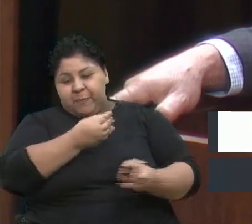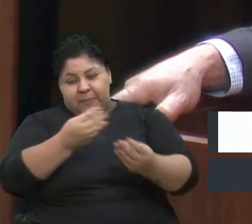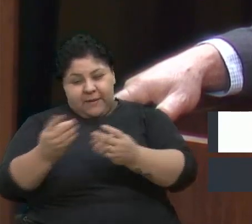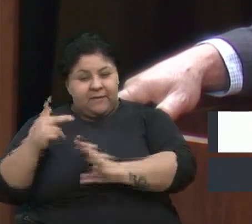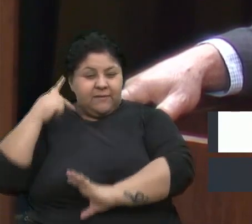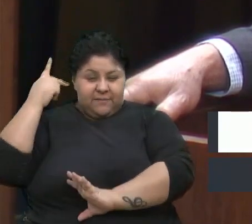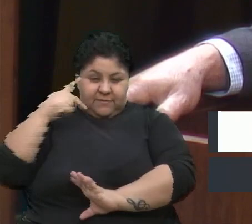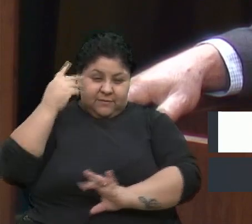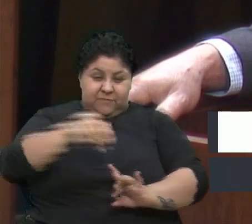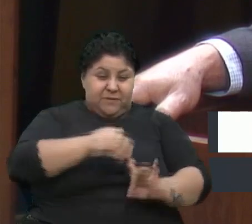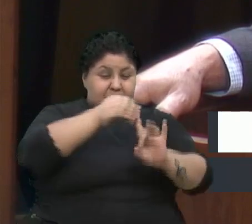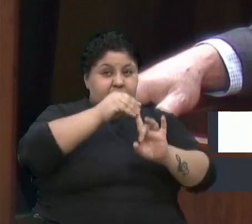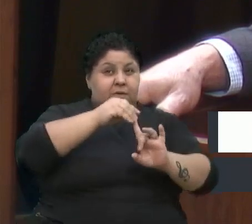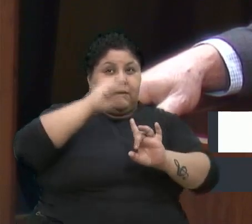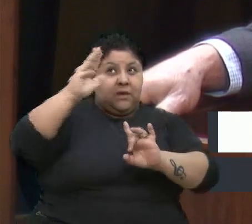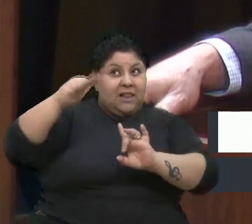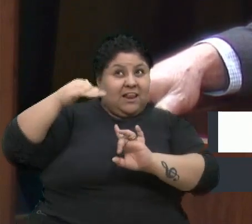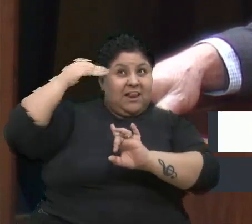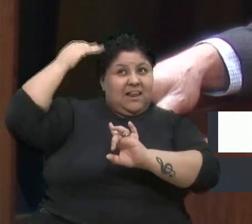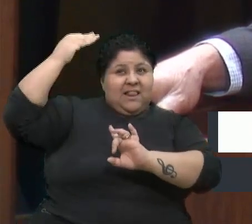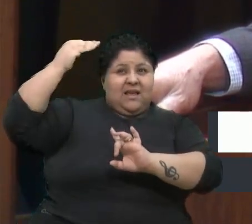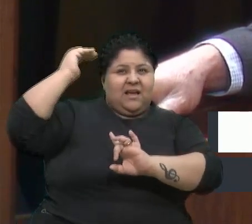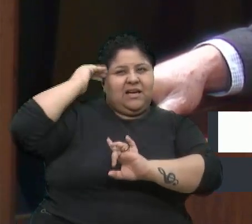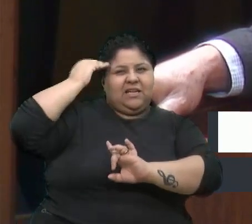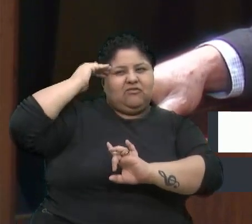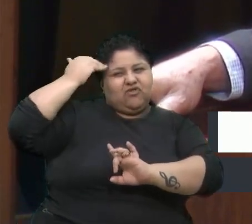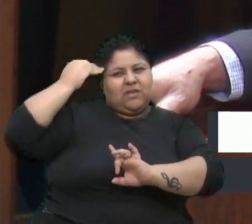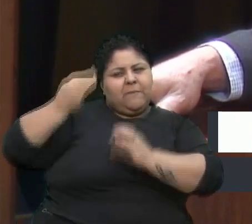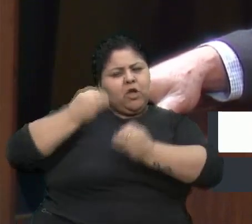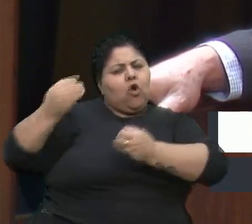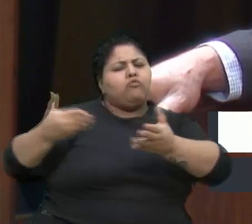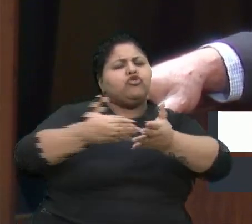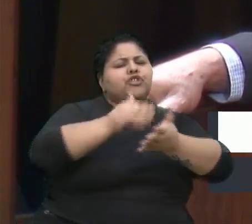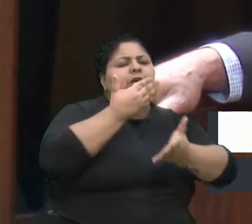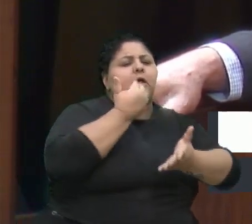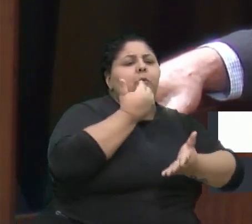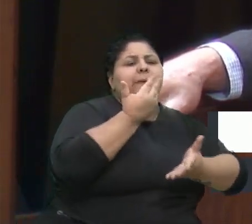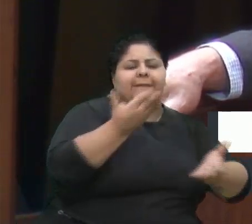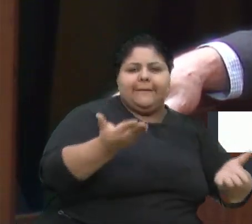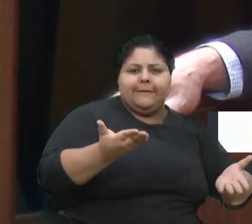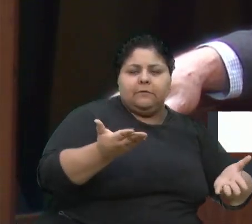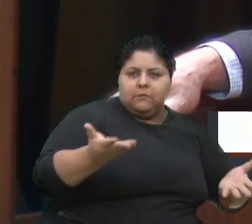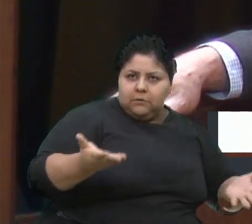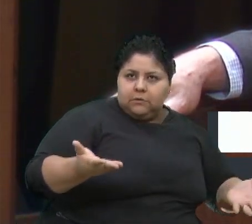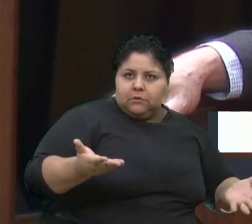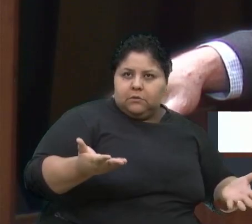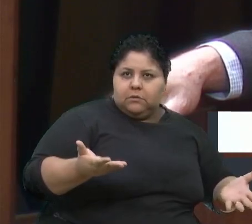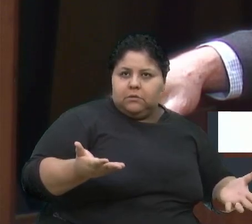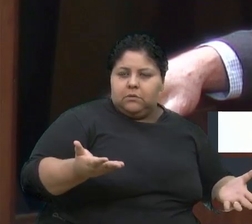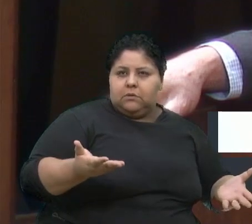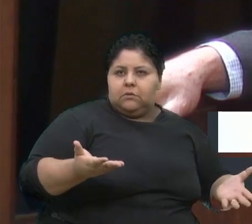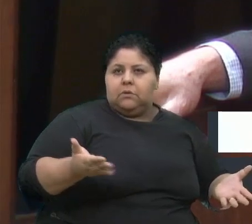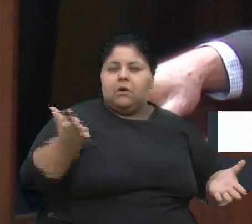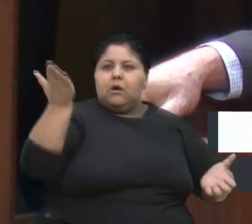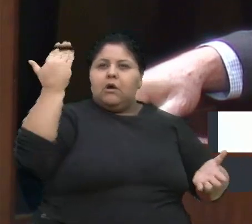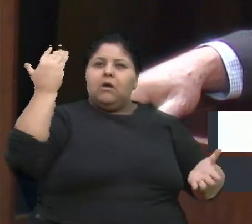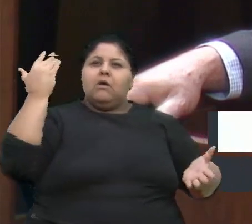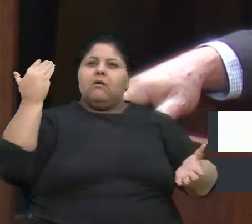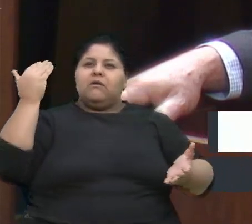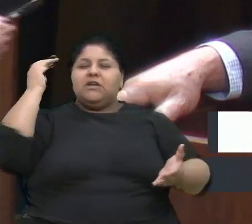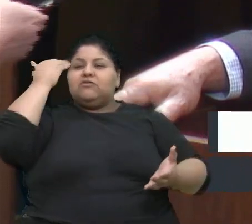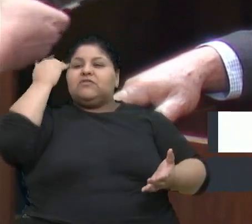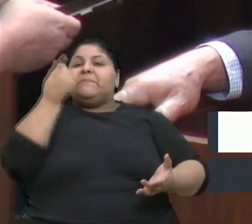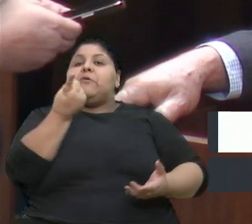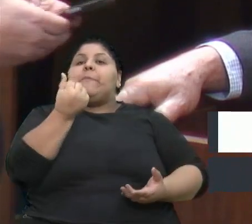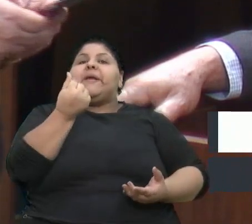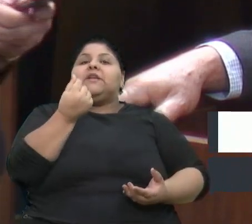principalmente lá em cima, que não sabem de onde vem a comida. Uma vez, vereador Sandro, Aqueles que faziam o preço da uva lá nem sabia se dava no